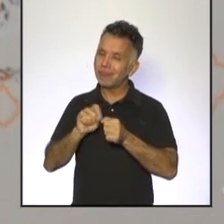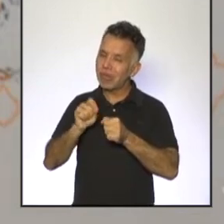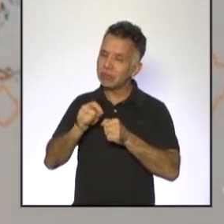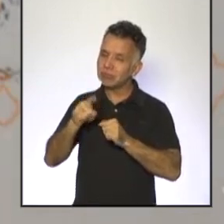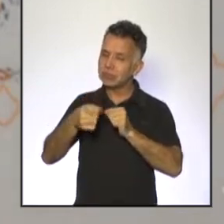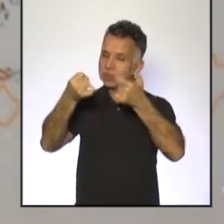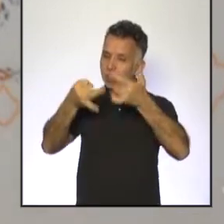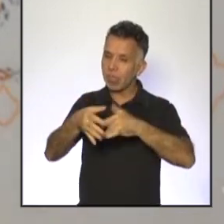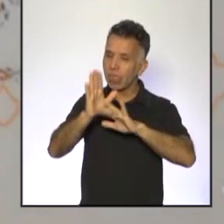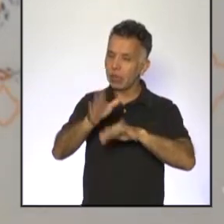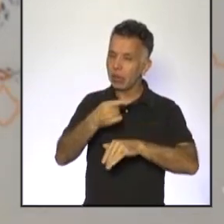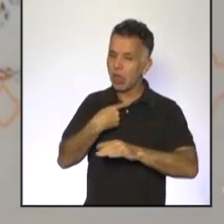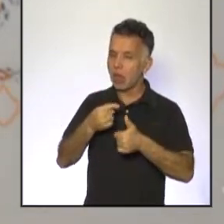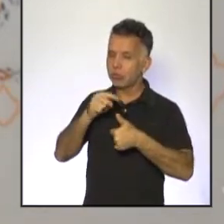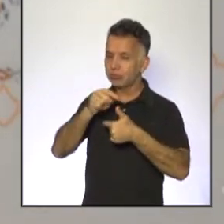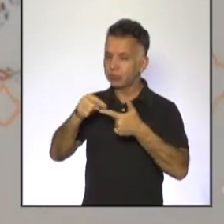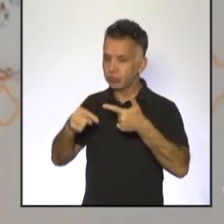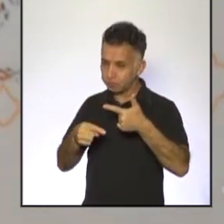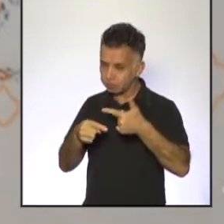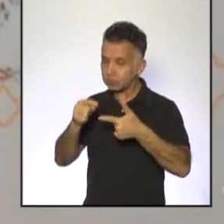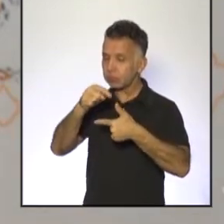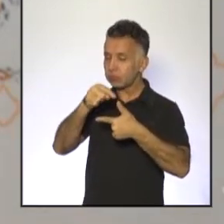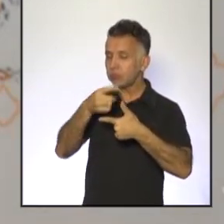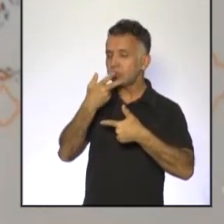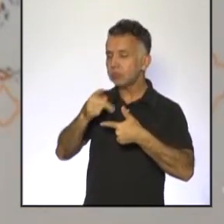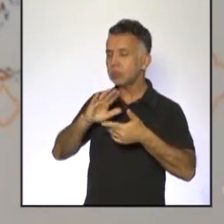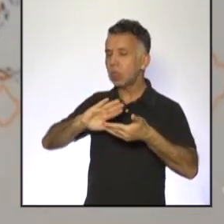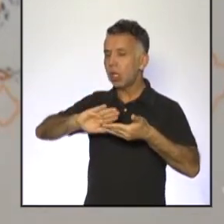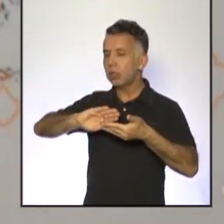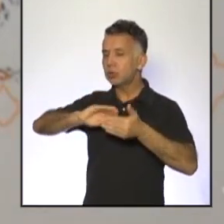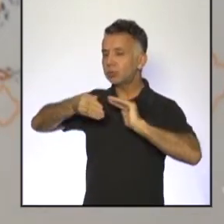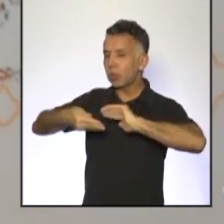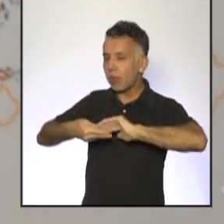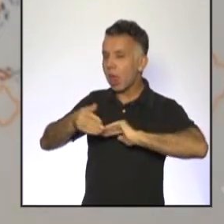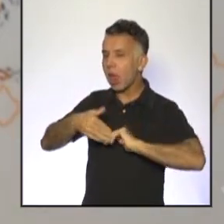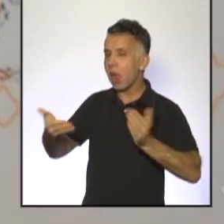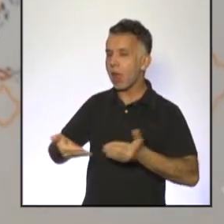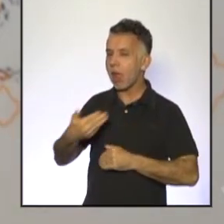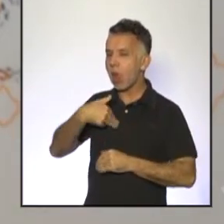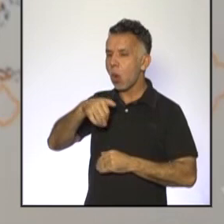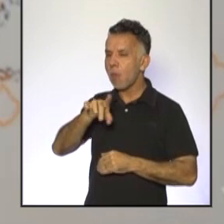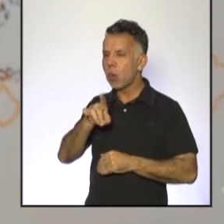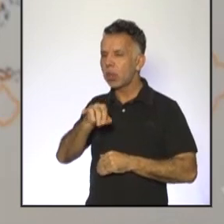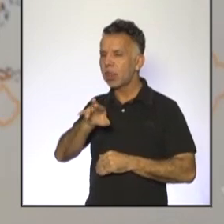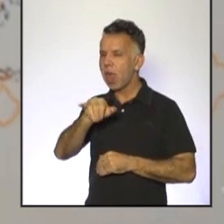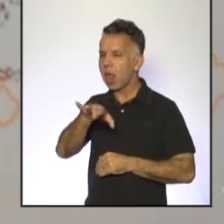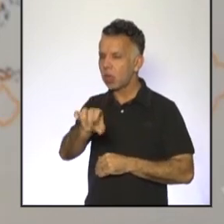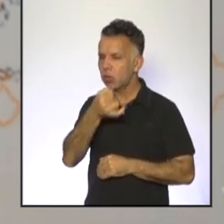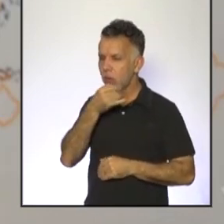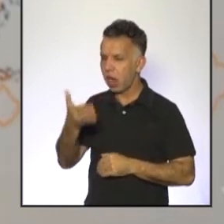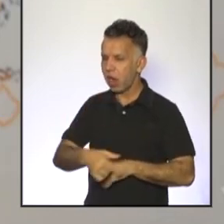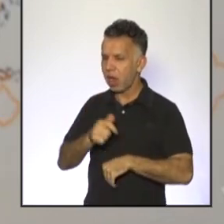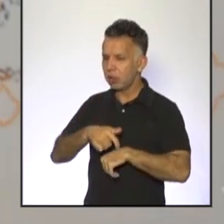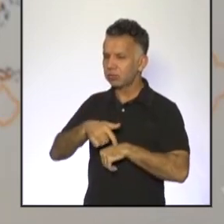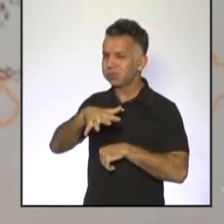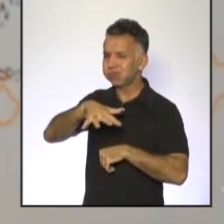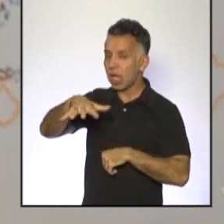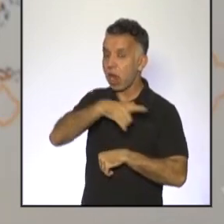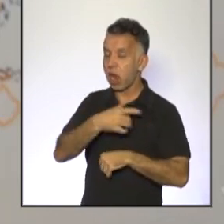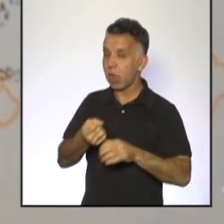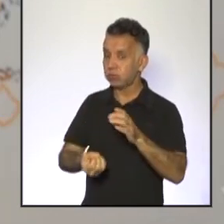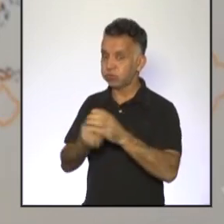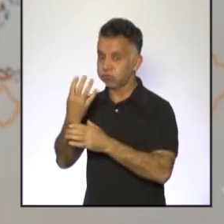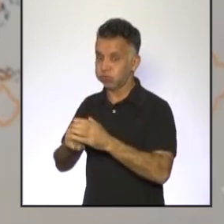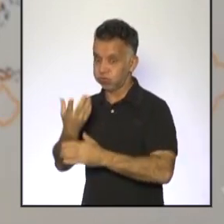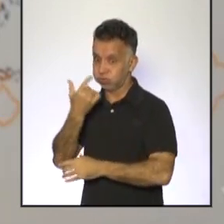explicação, já falei para vocês o que é dobramento moderno. Além disso, essas áreas são tectonicamente muito ativas,